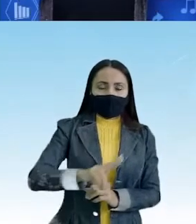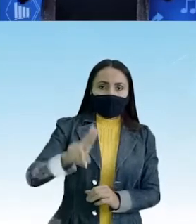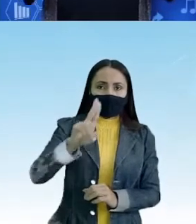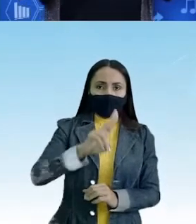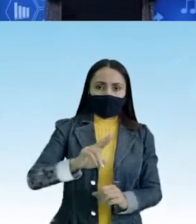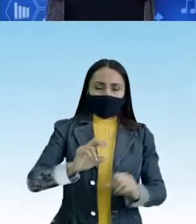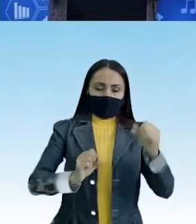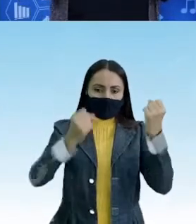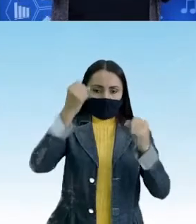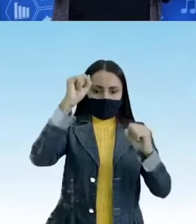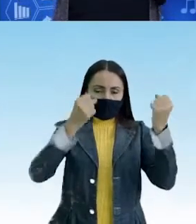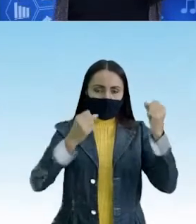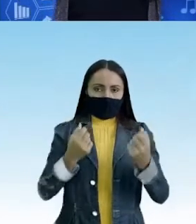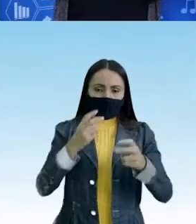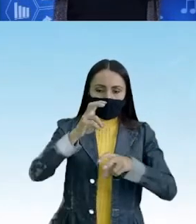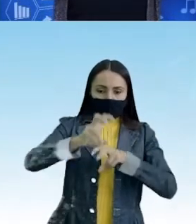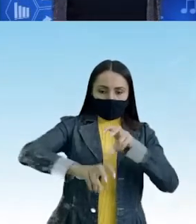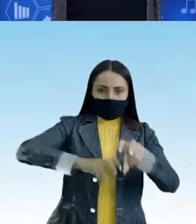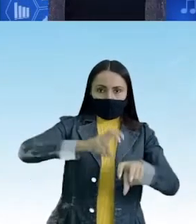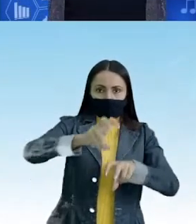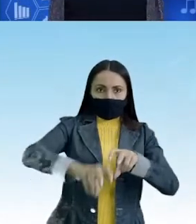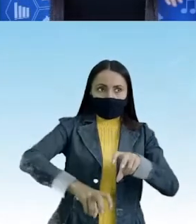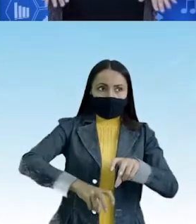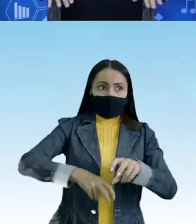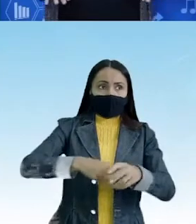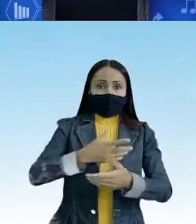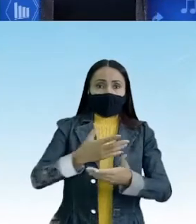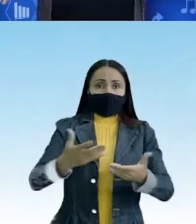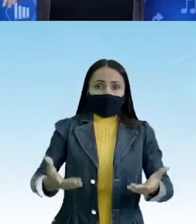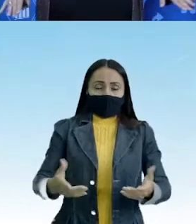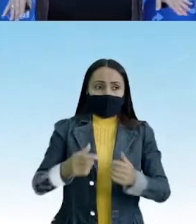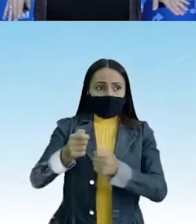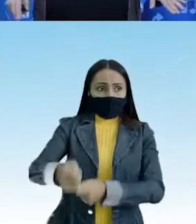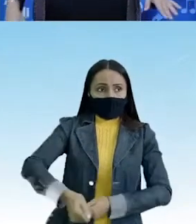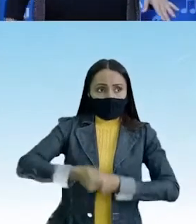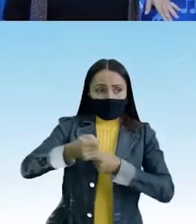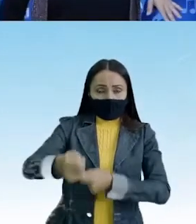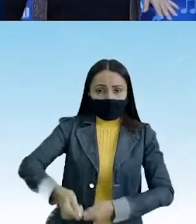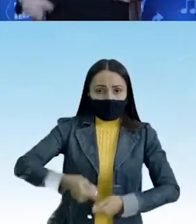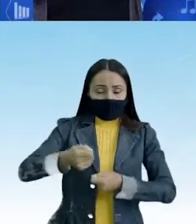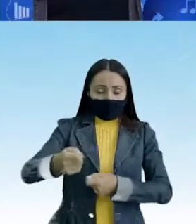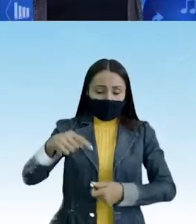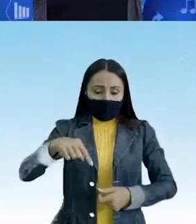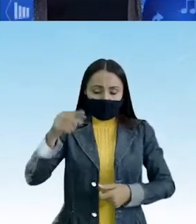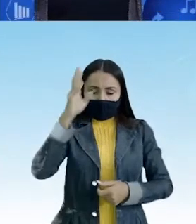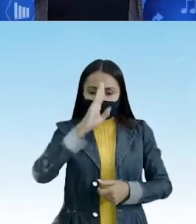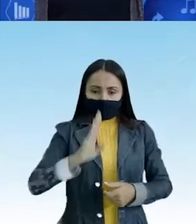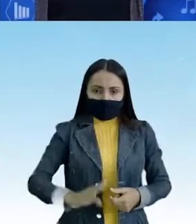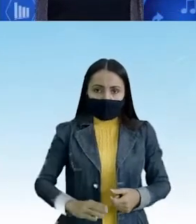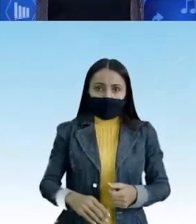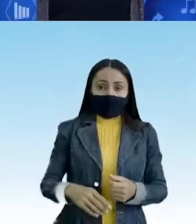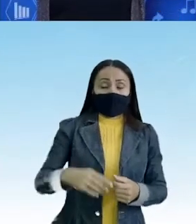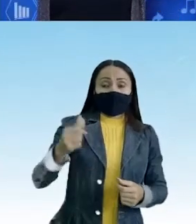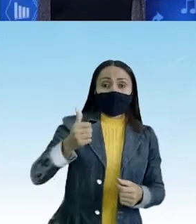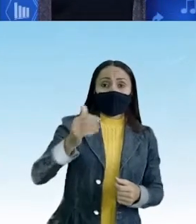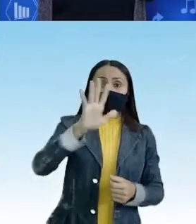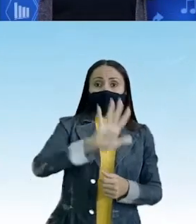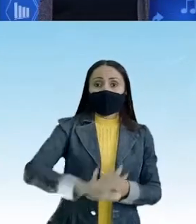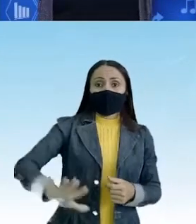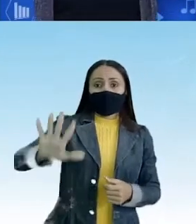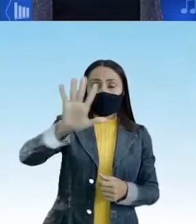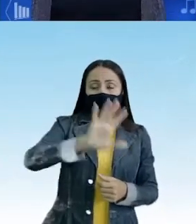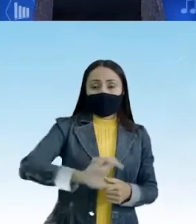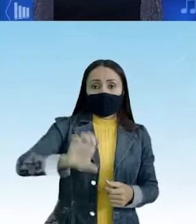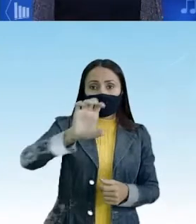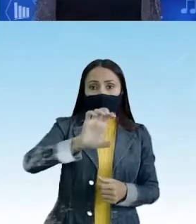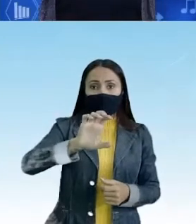estava introduzindo aí a industrialização aqui no Brasil. Então, os primeiros europeus que chegaram ao Brasil foram os portugueses,